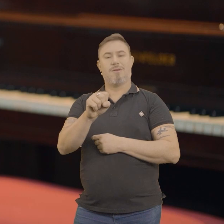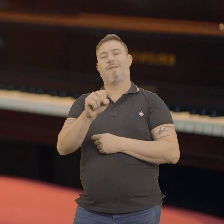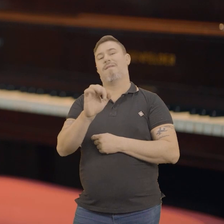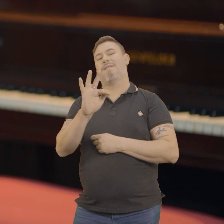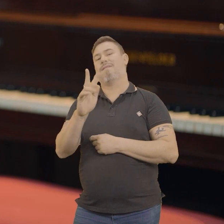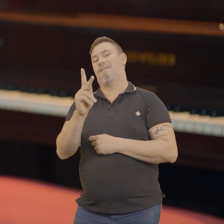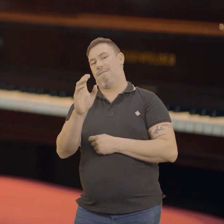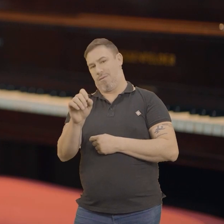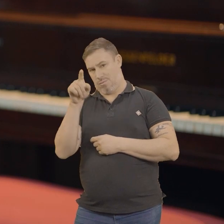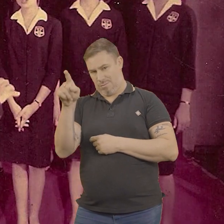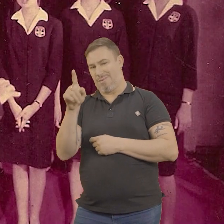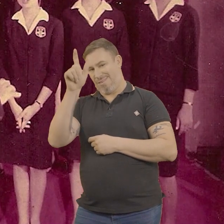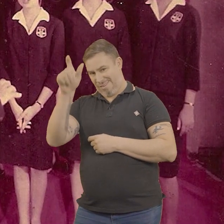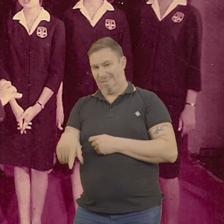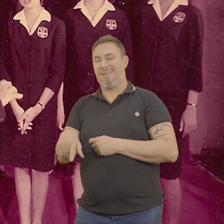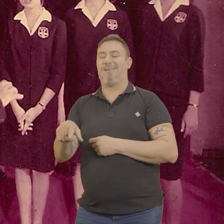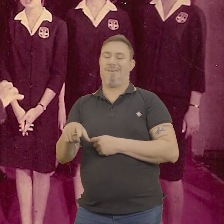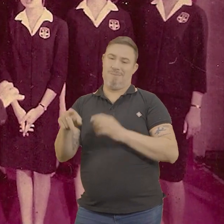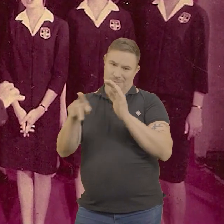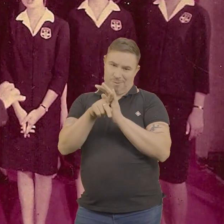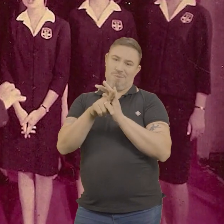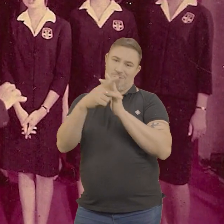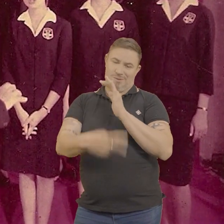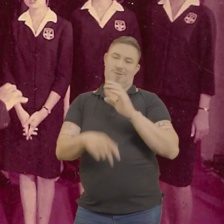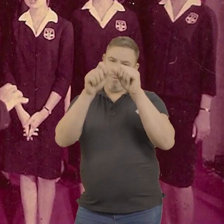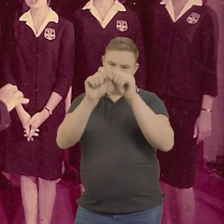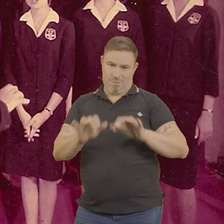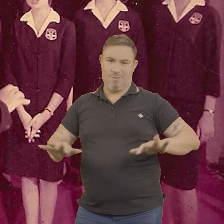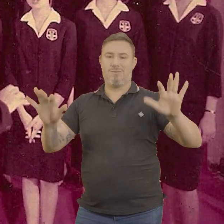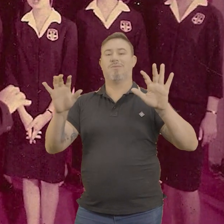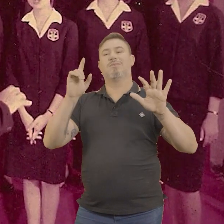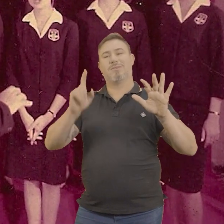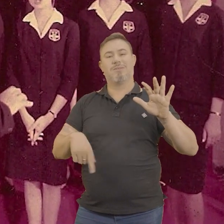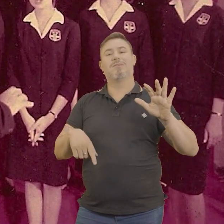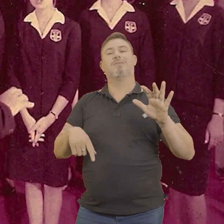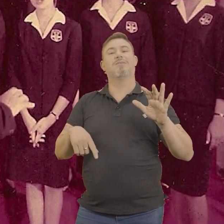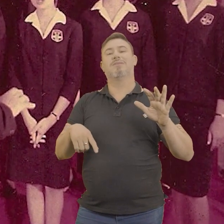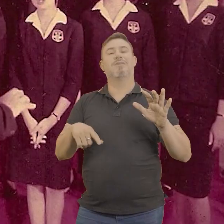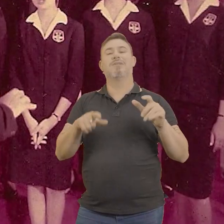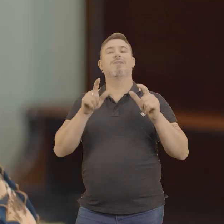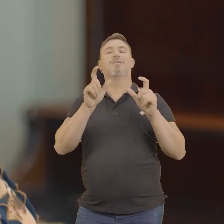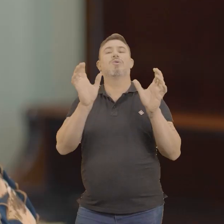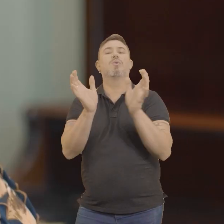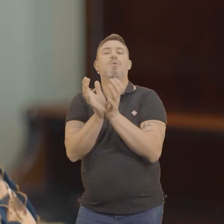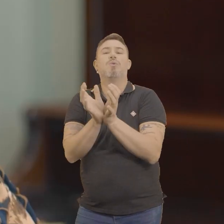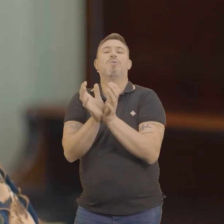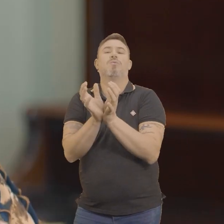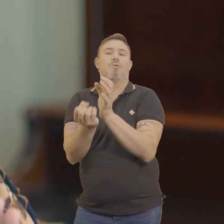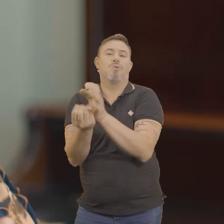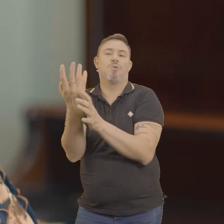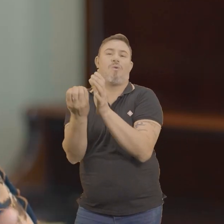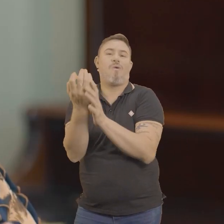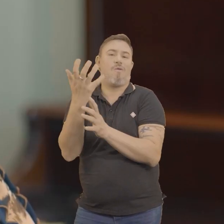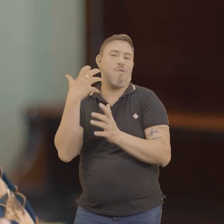título de madrigal da UFC. Que o madrigal realmente é um grupo, é um termo que vem para grupos da Renascença,